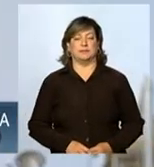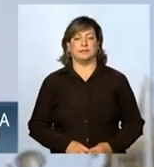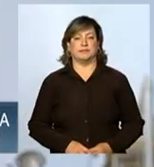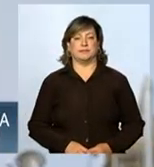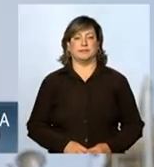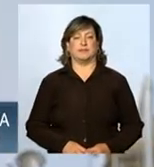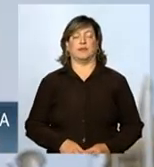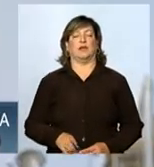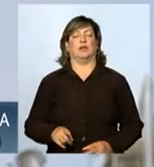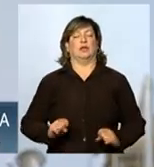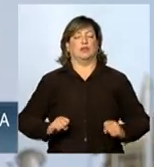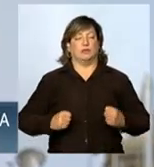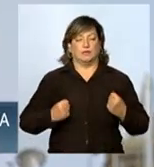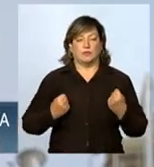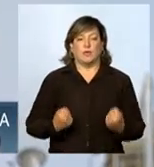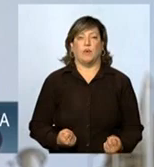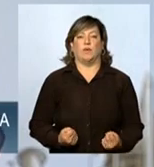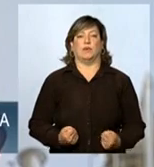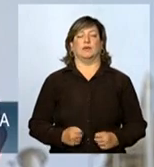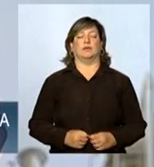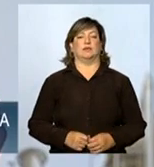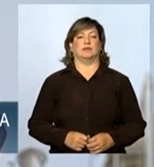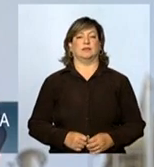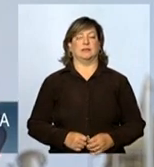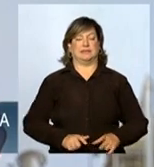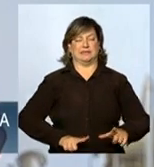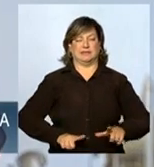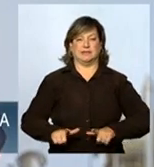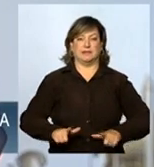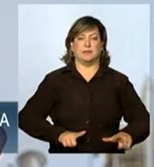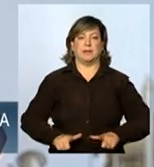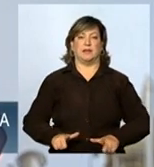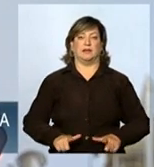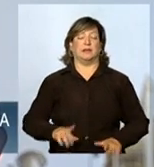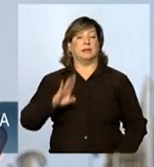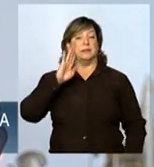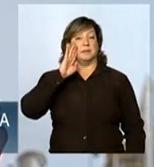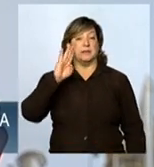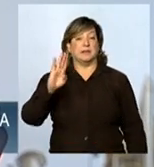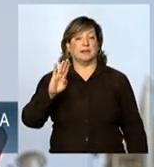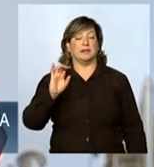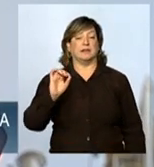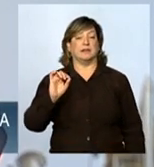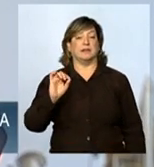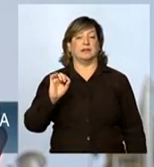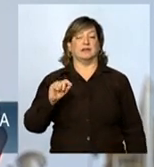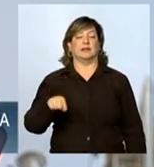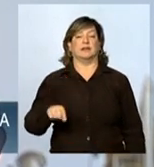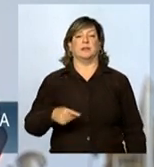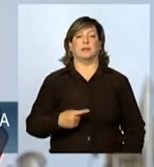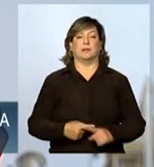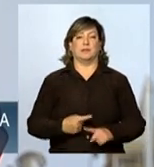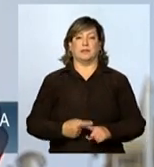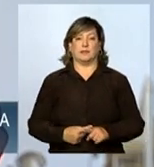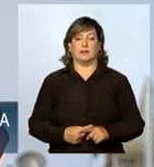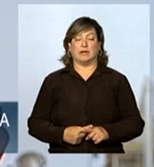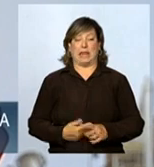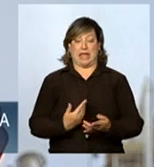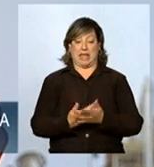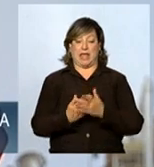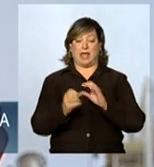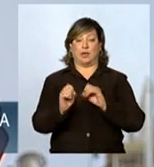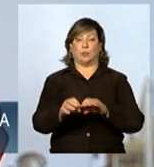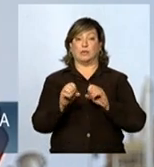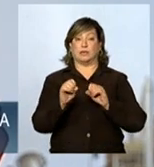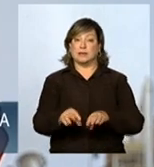por sua dedicação e, sobretudo, pelo fato de que